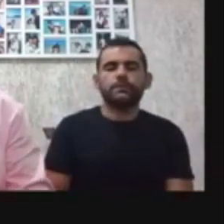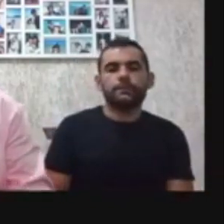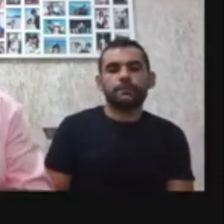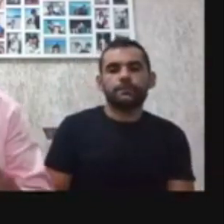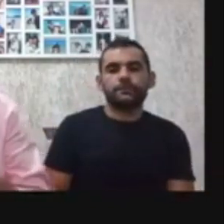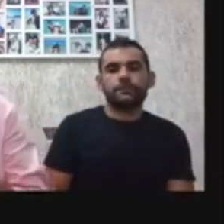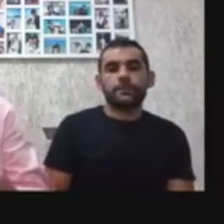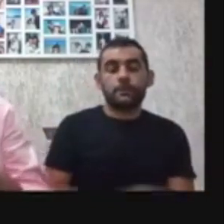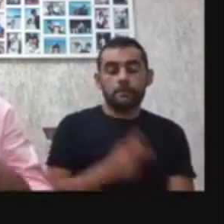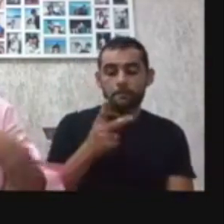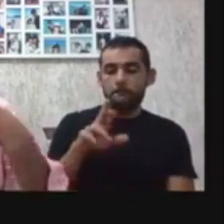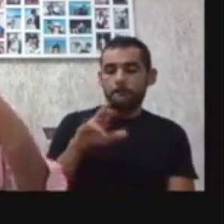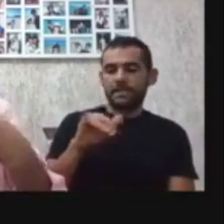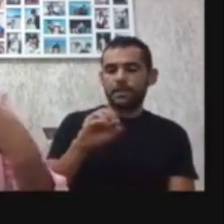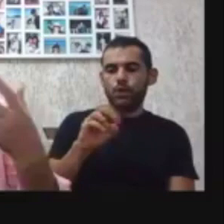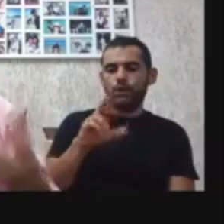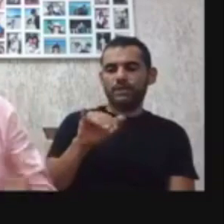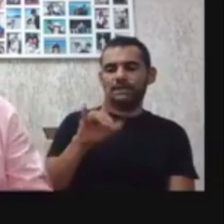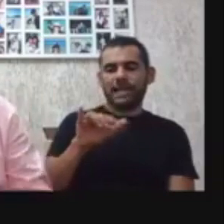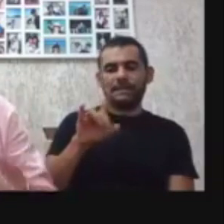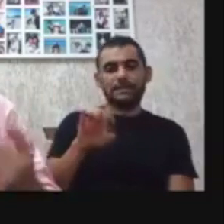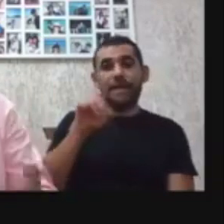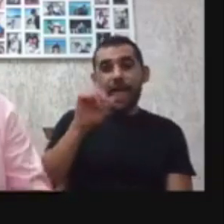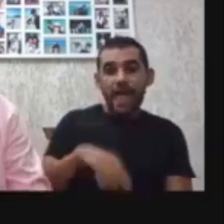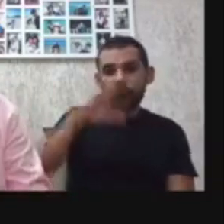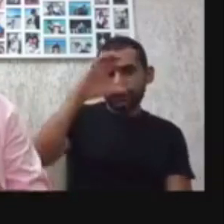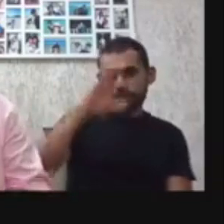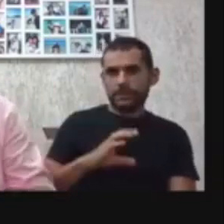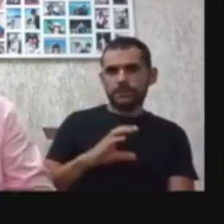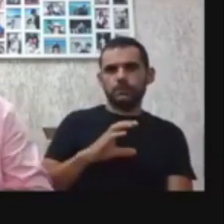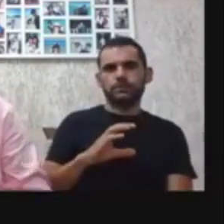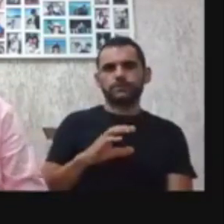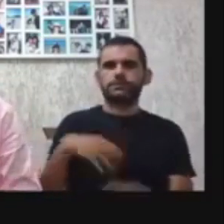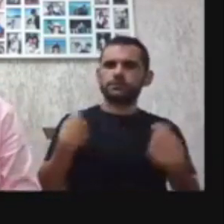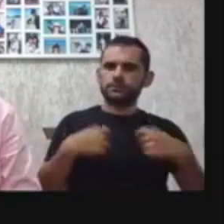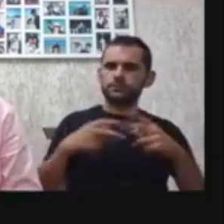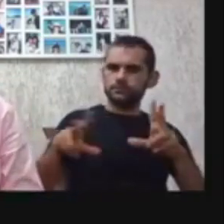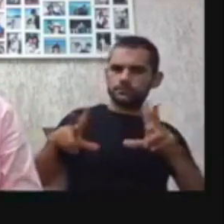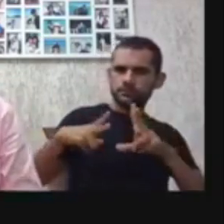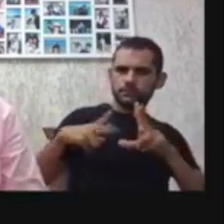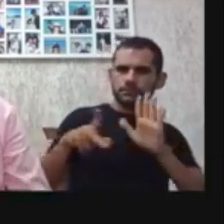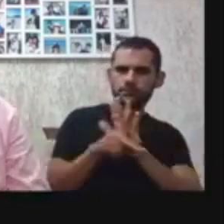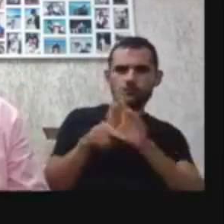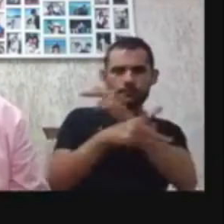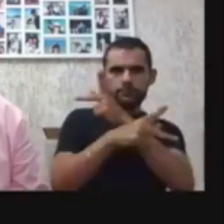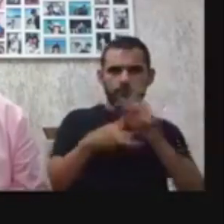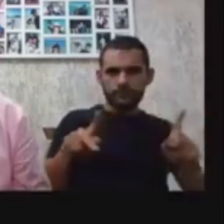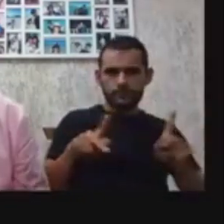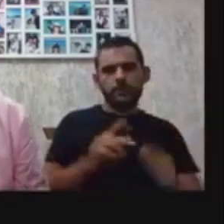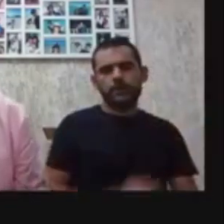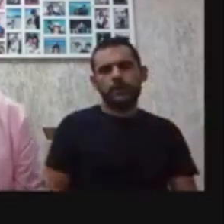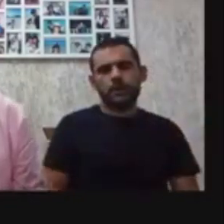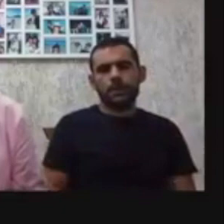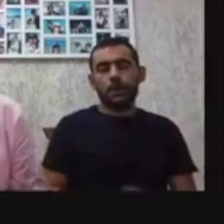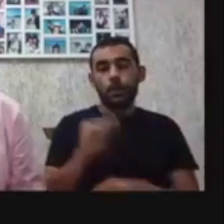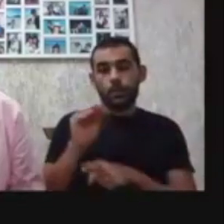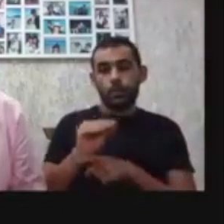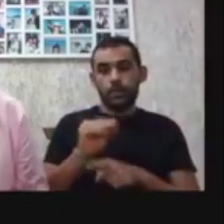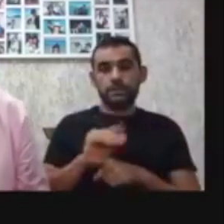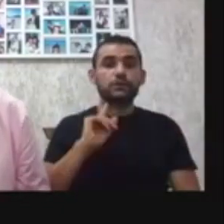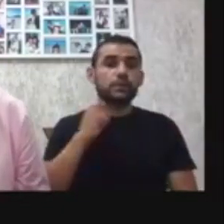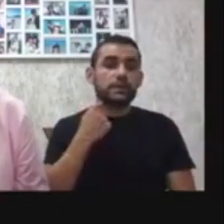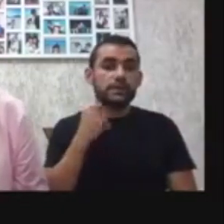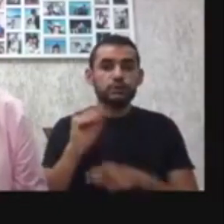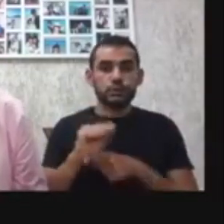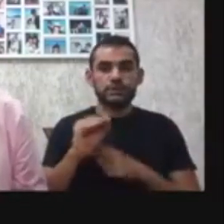né? Cidadão nas suas peculiaridades, no que ele realmente precisa, sabe? E lixo, cuidar do lixo, cuidar